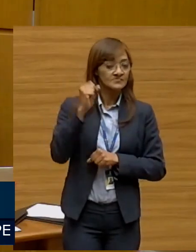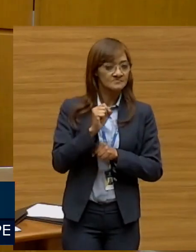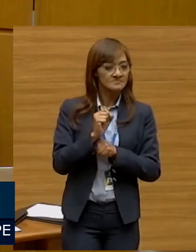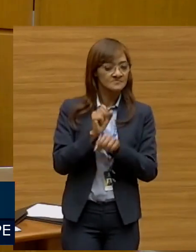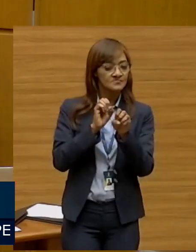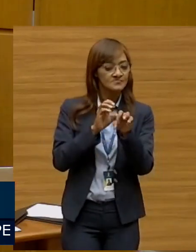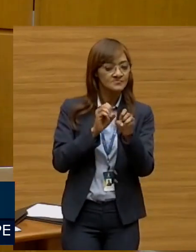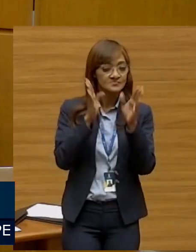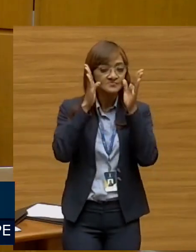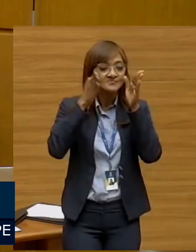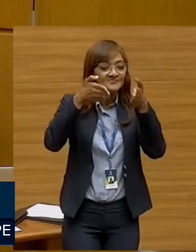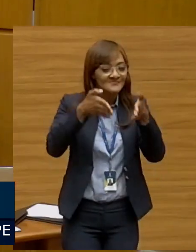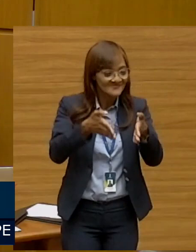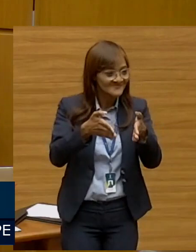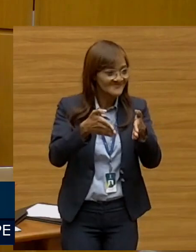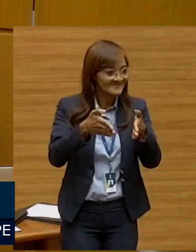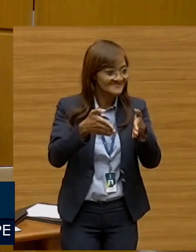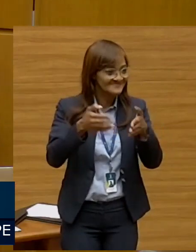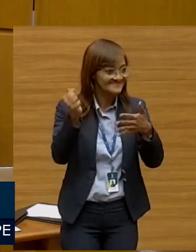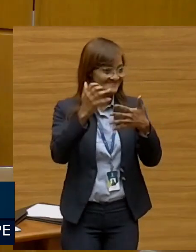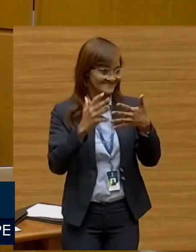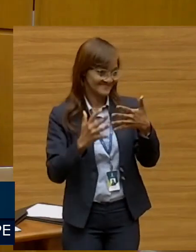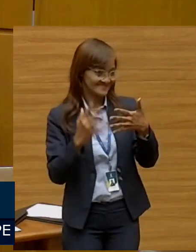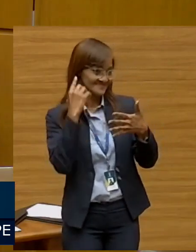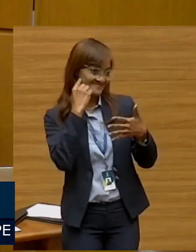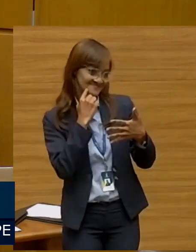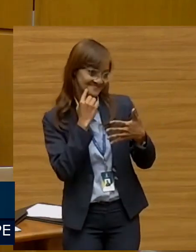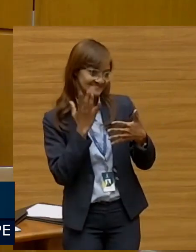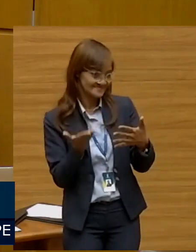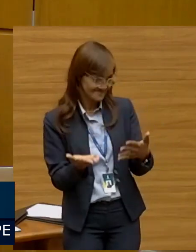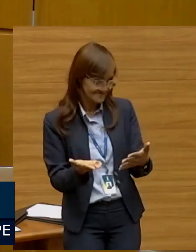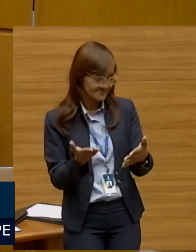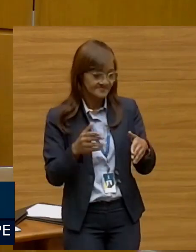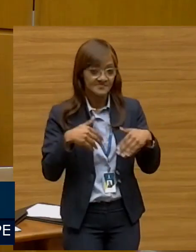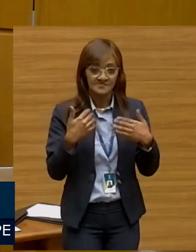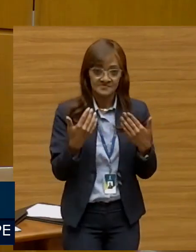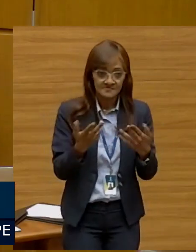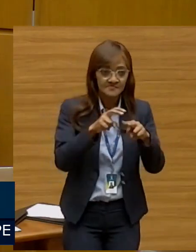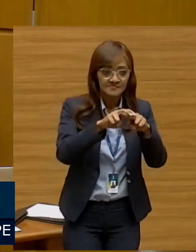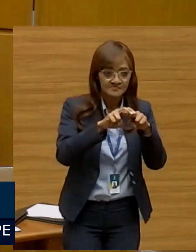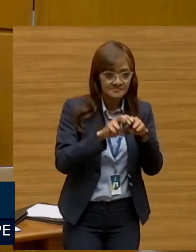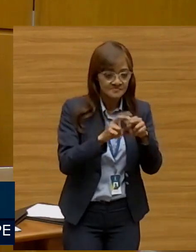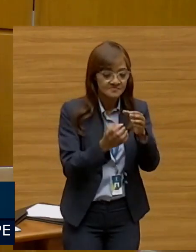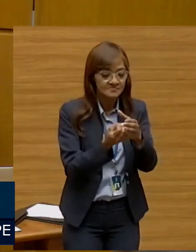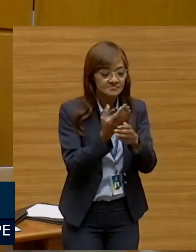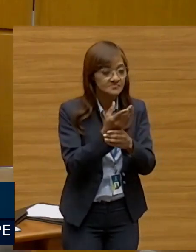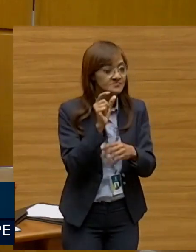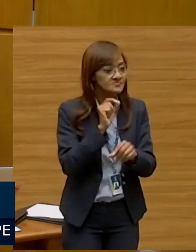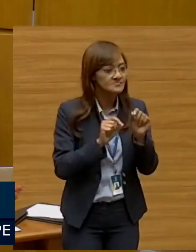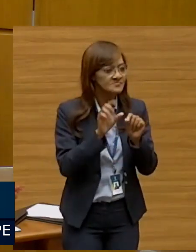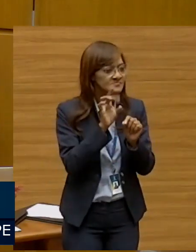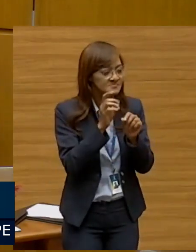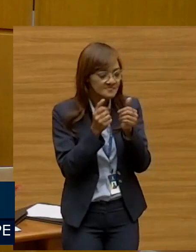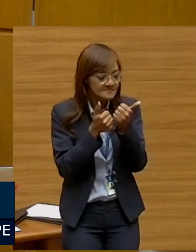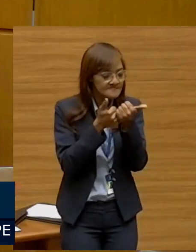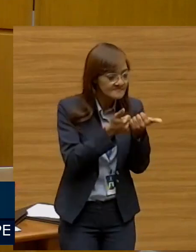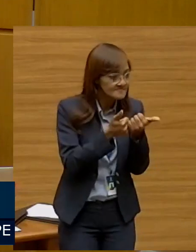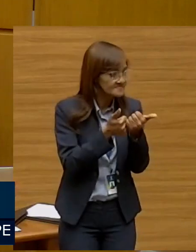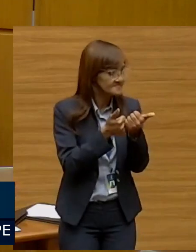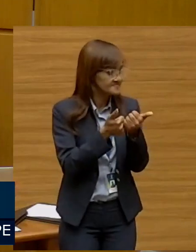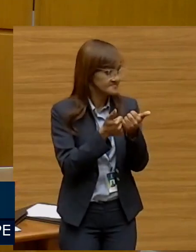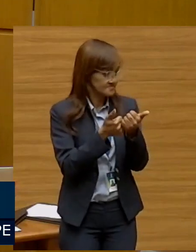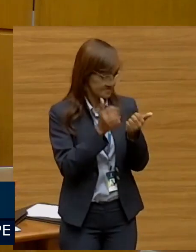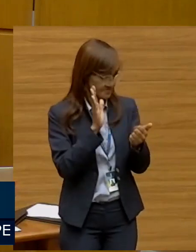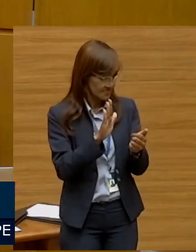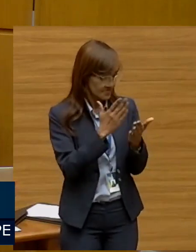ensino especializado, né? Então, inicialmente, o IPAESE surgiu como um reforço escolar no